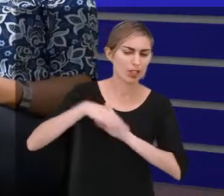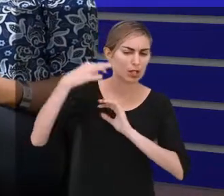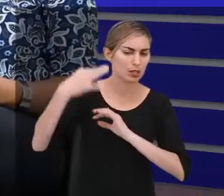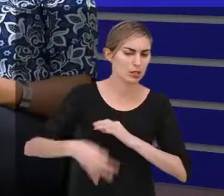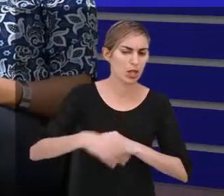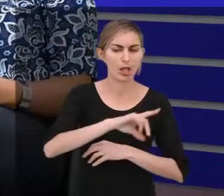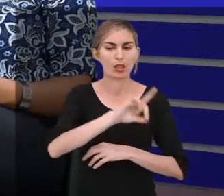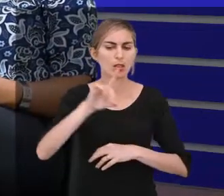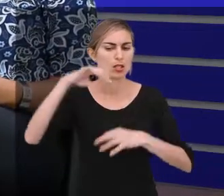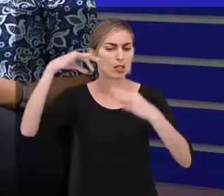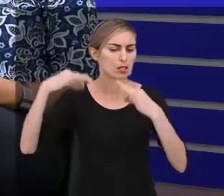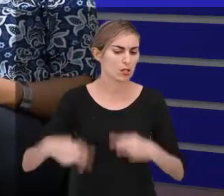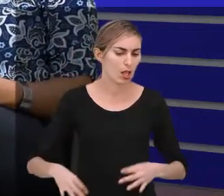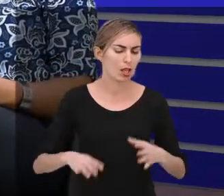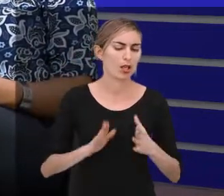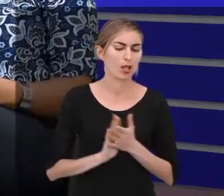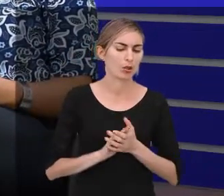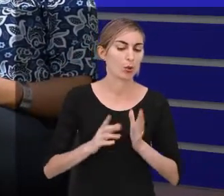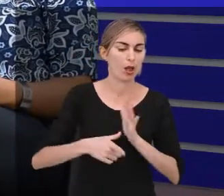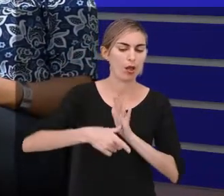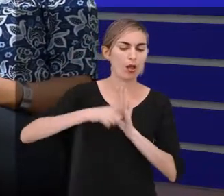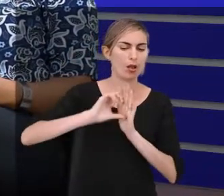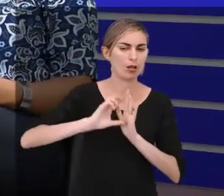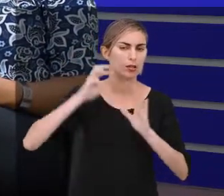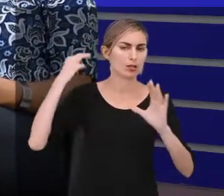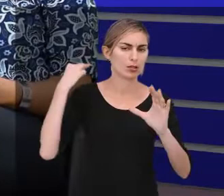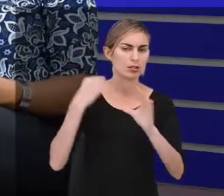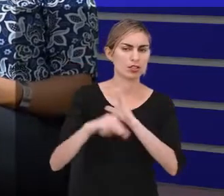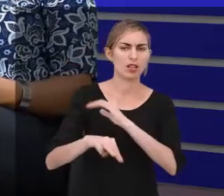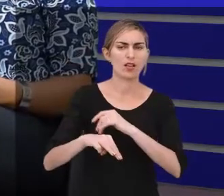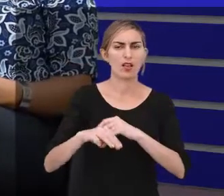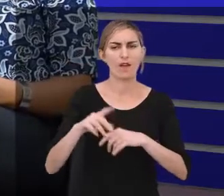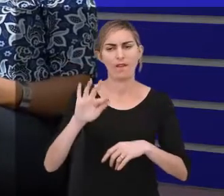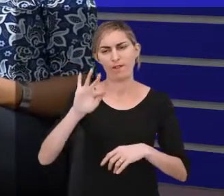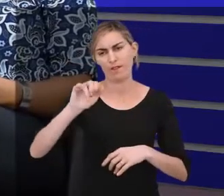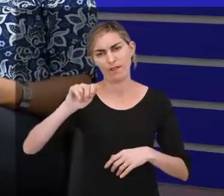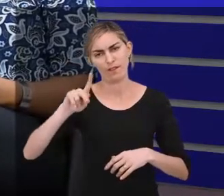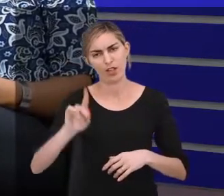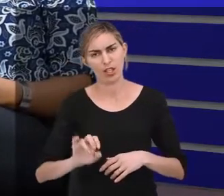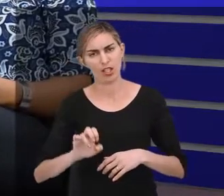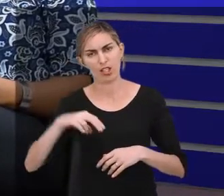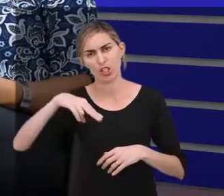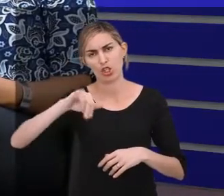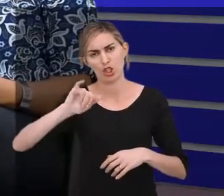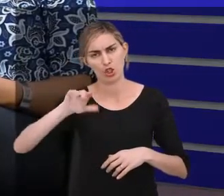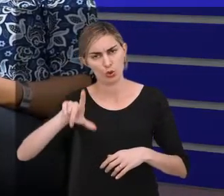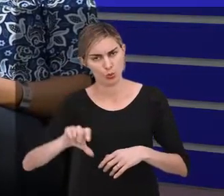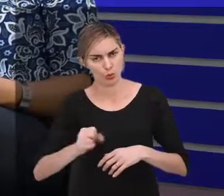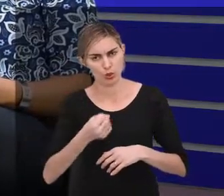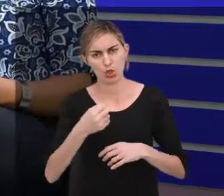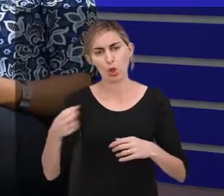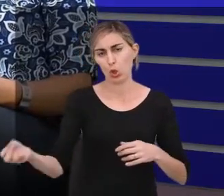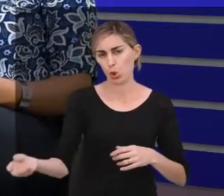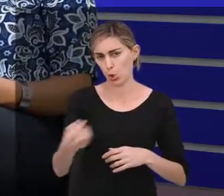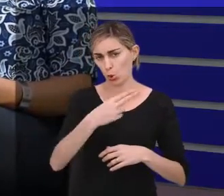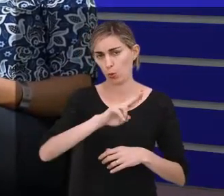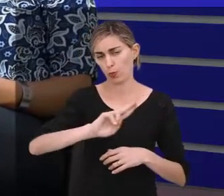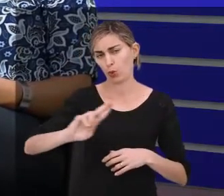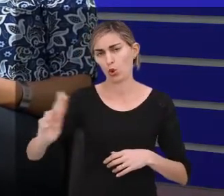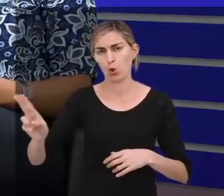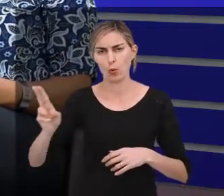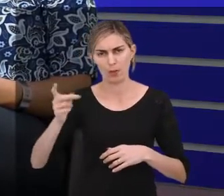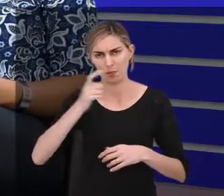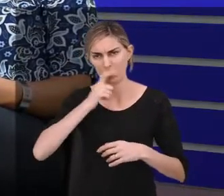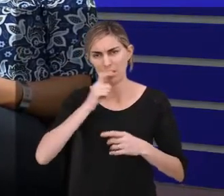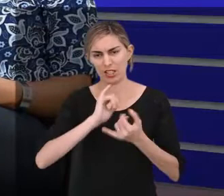as datas. Essa questão de fake news, na verdade, ela hoje tem um novo nome, mas